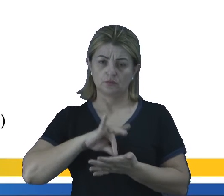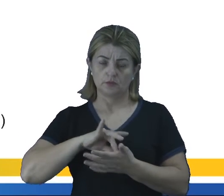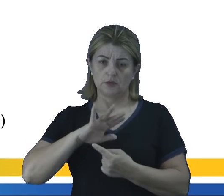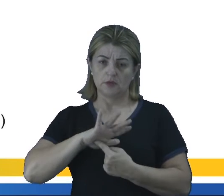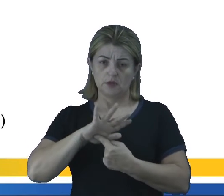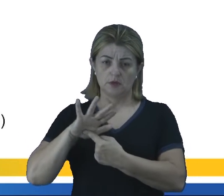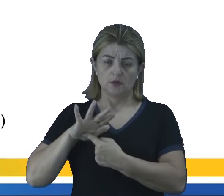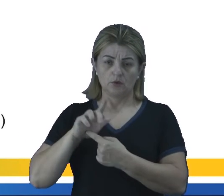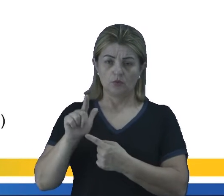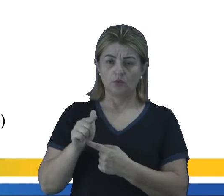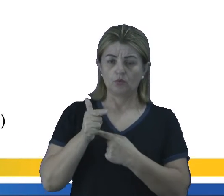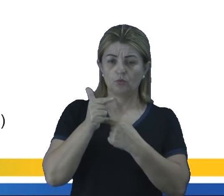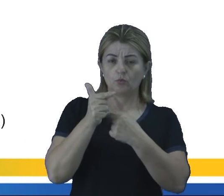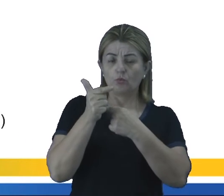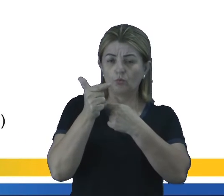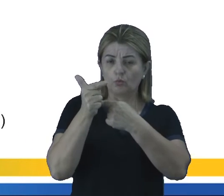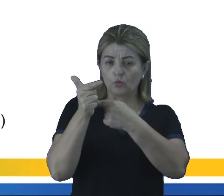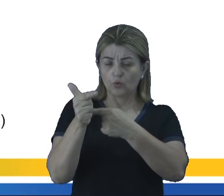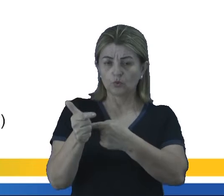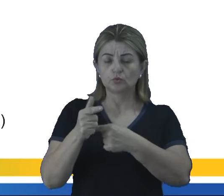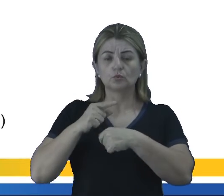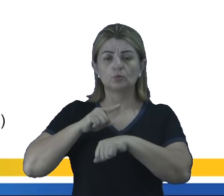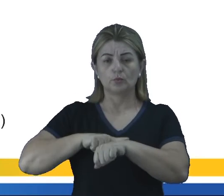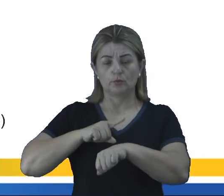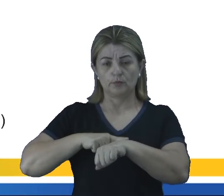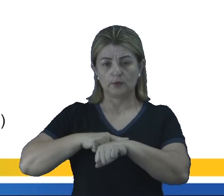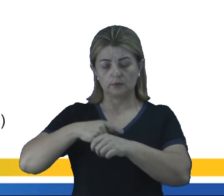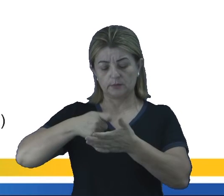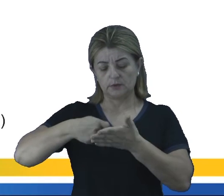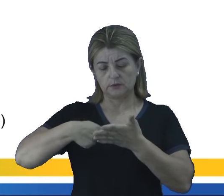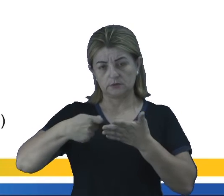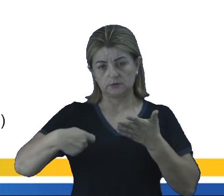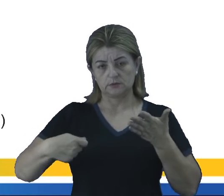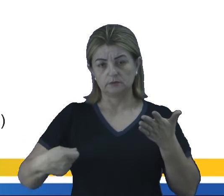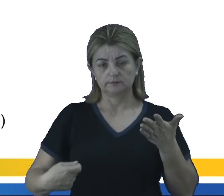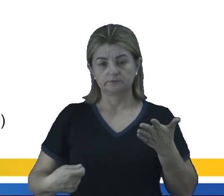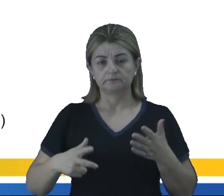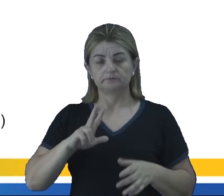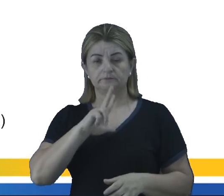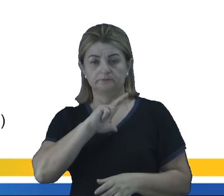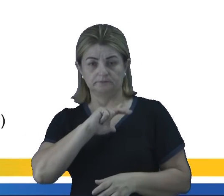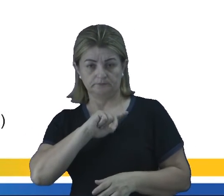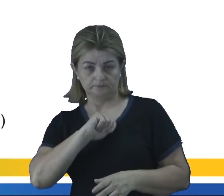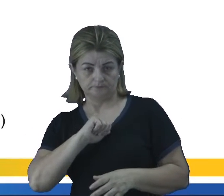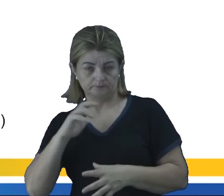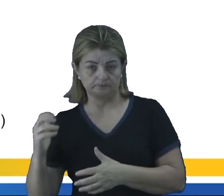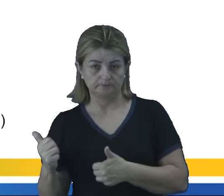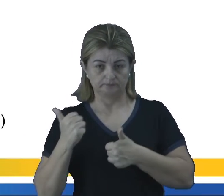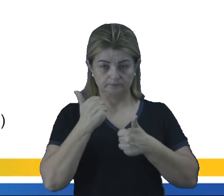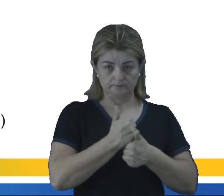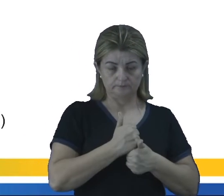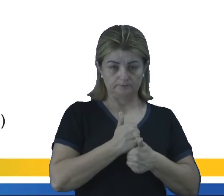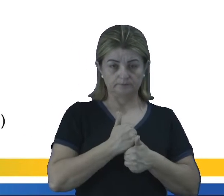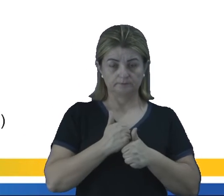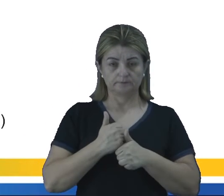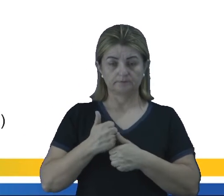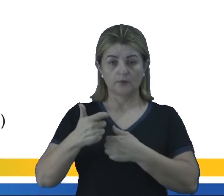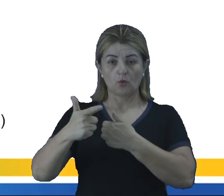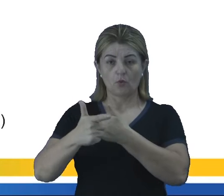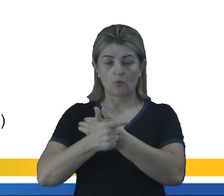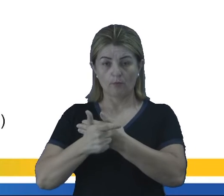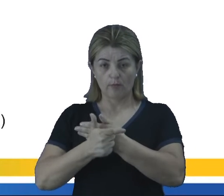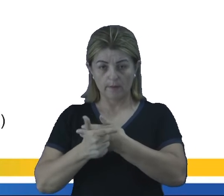viram diante do desafio de mostrar ao povo brasileiro o que nós tínhamos como identidade, de trazer a literatura